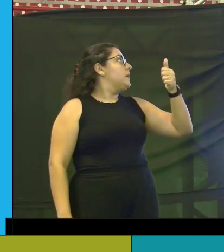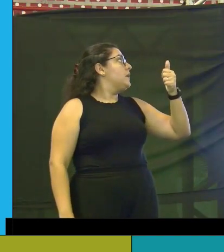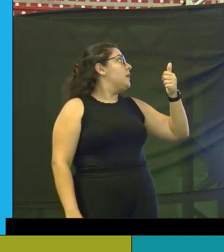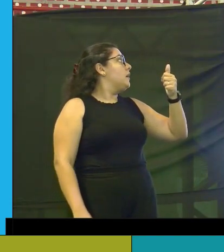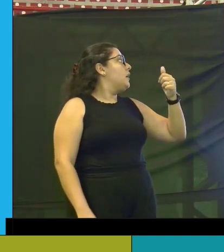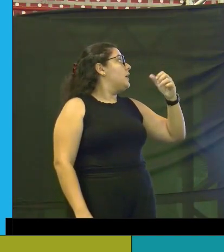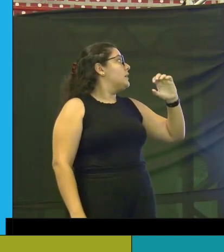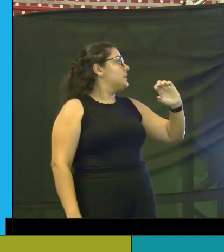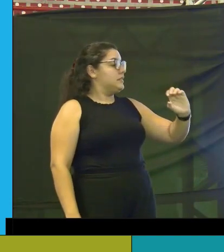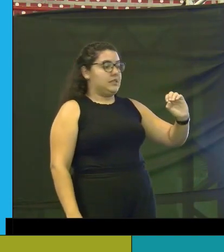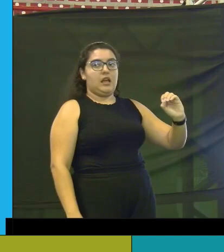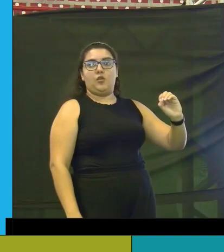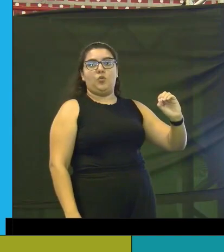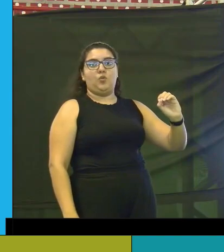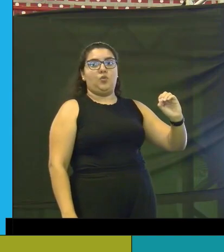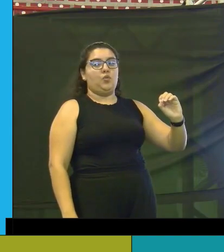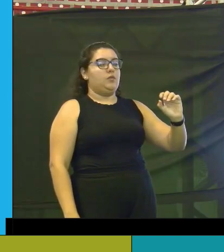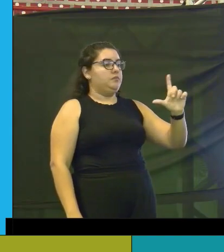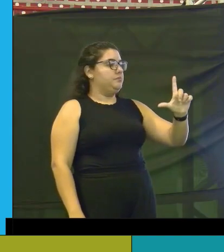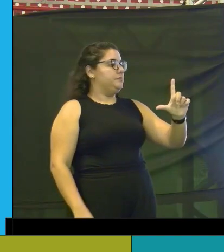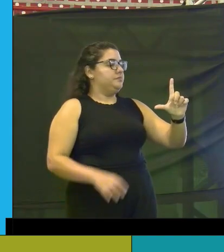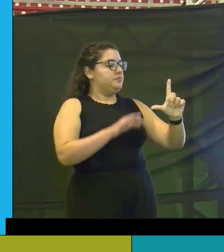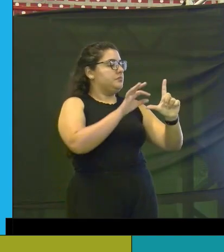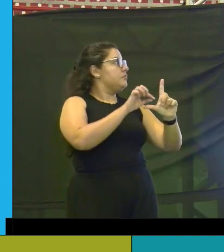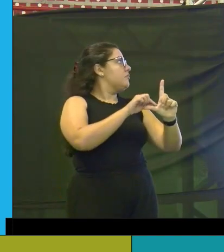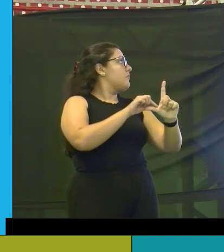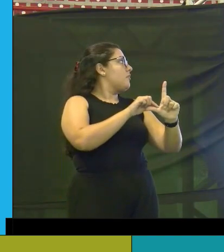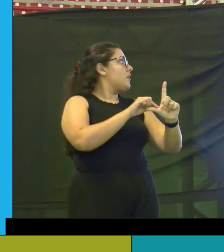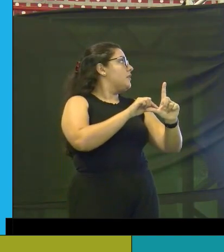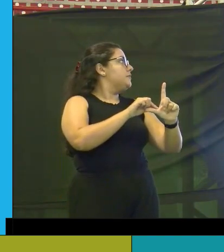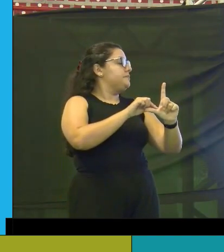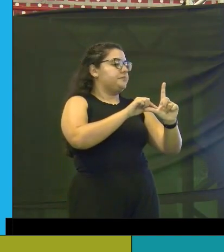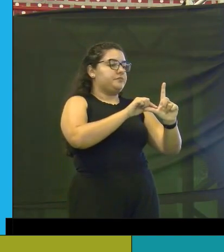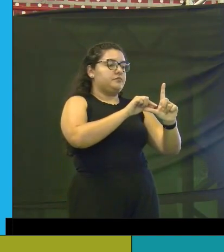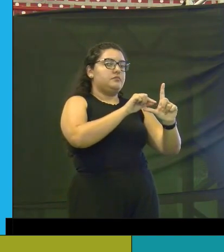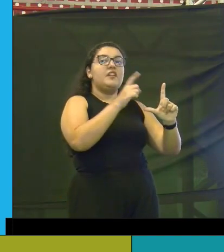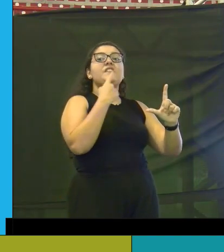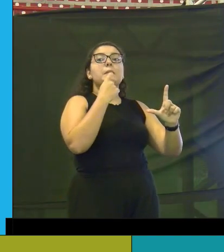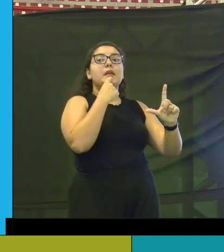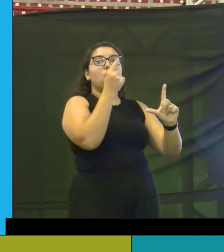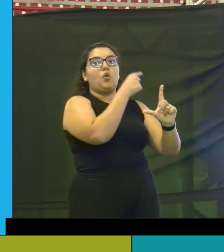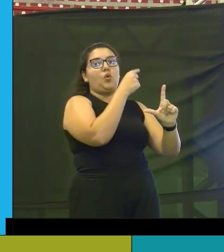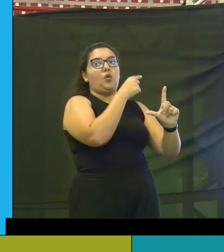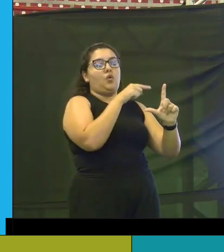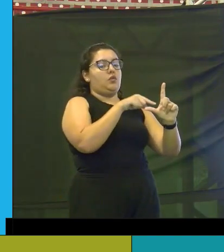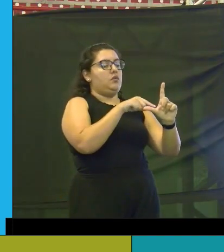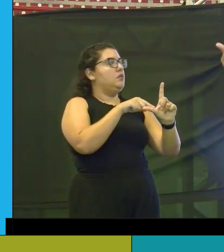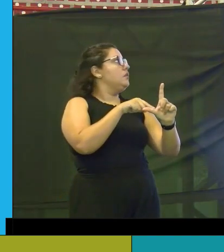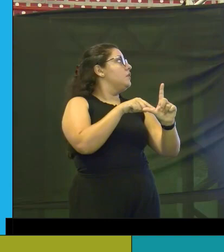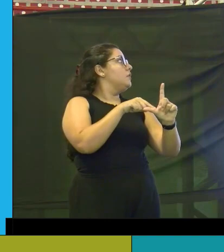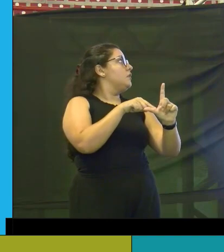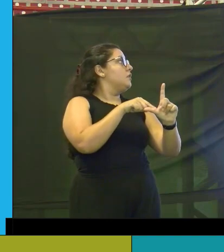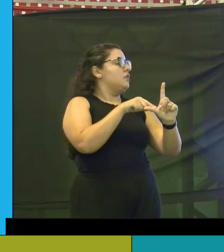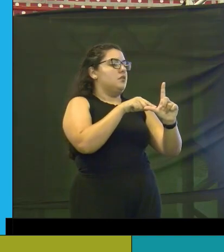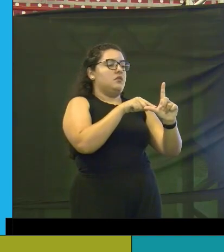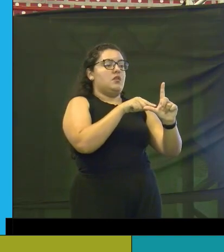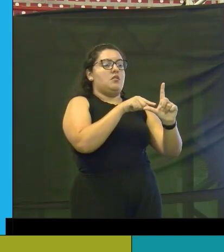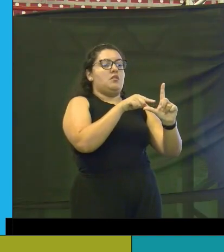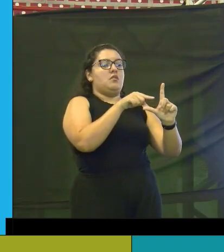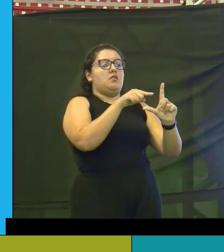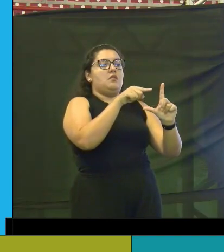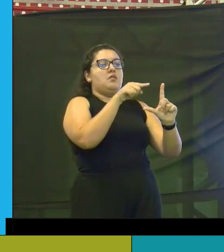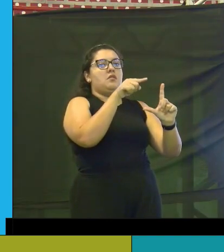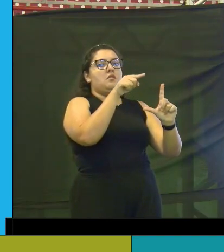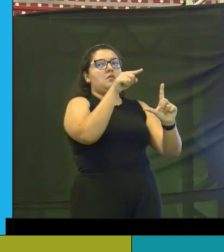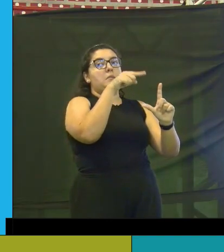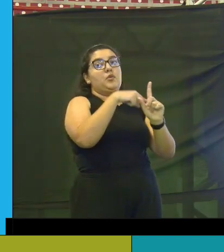no 0,0, a reta tem uma inclinação para onde? Para cima. O que deixa claro que ali a velocidade tem que